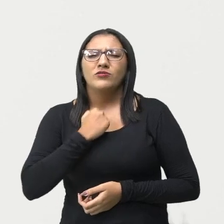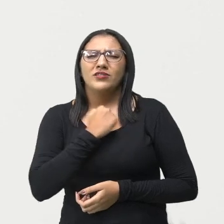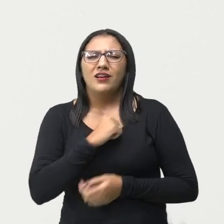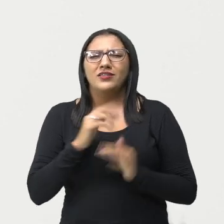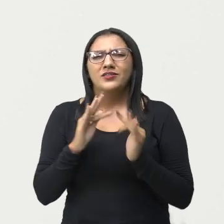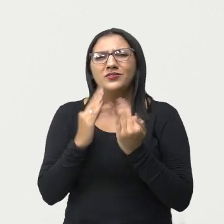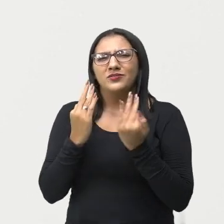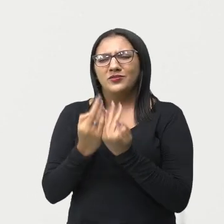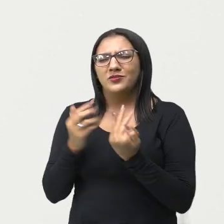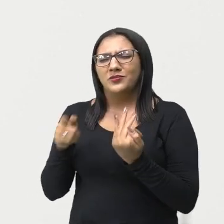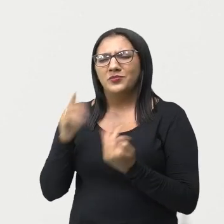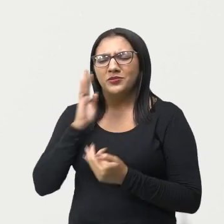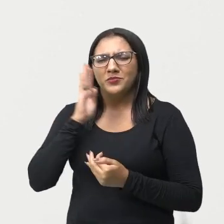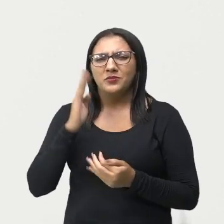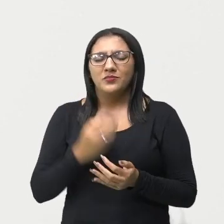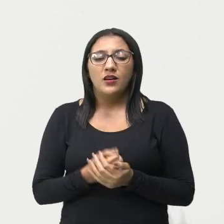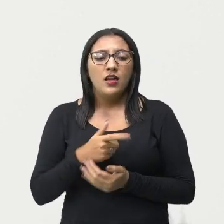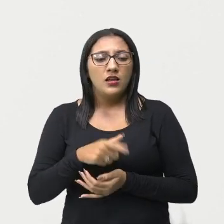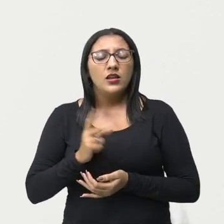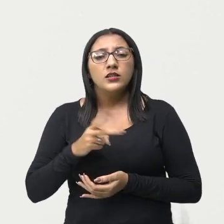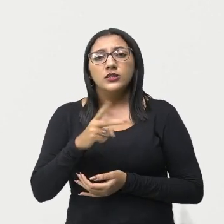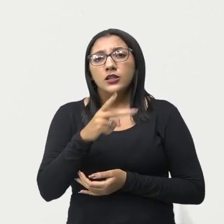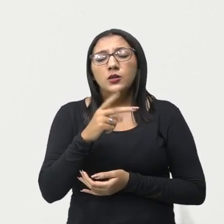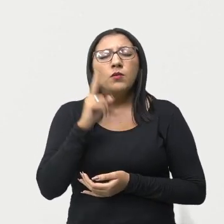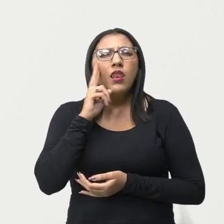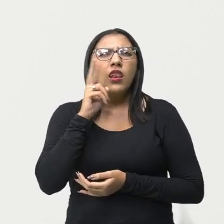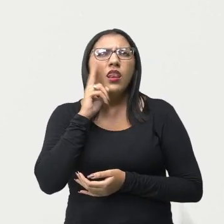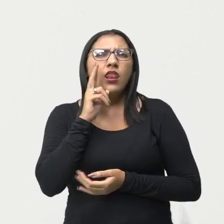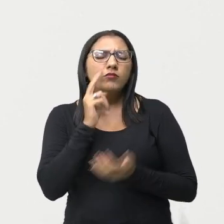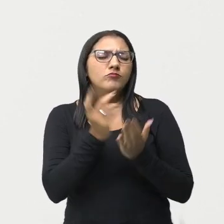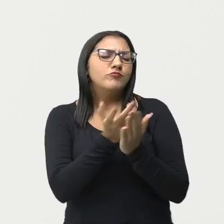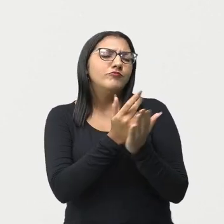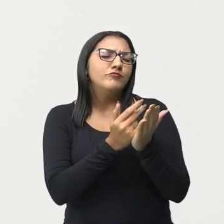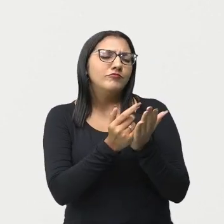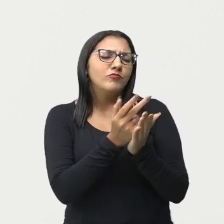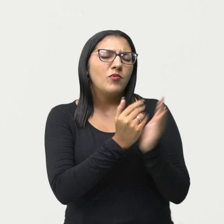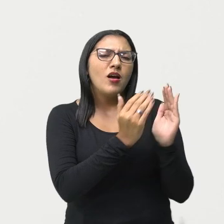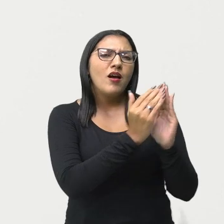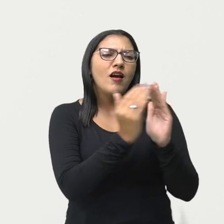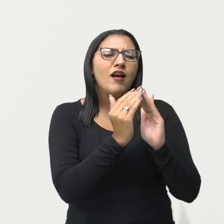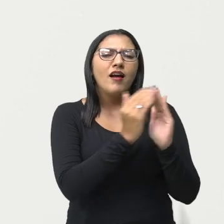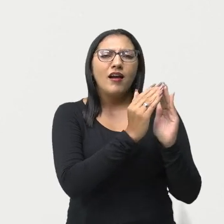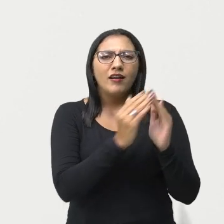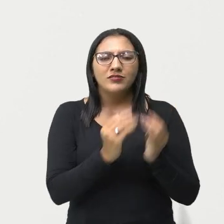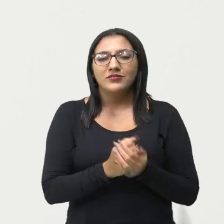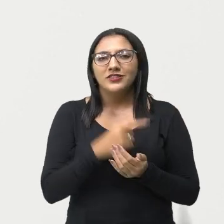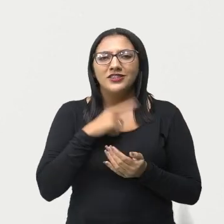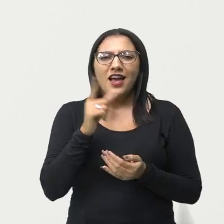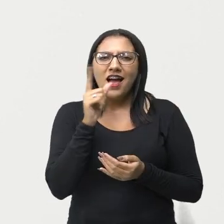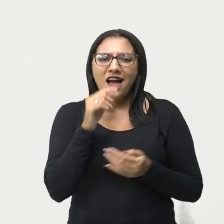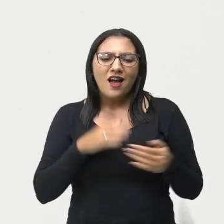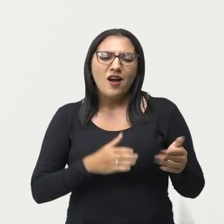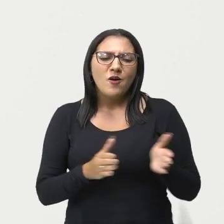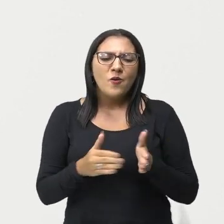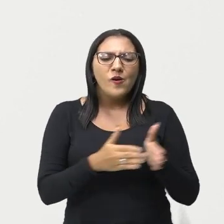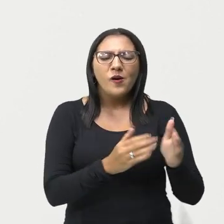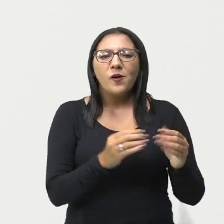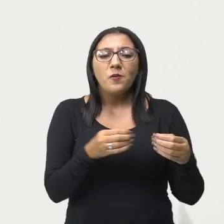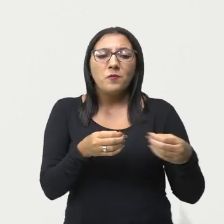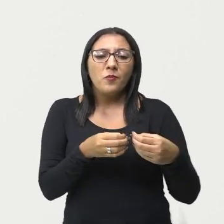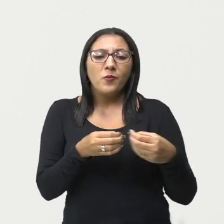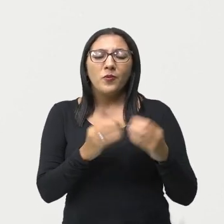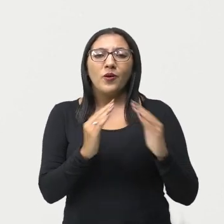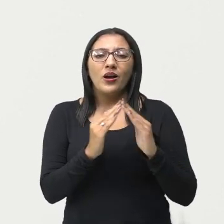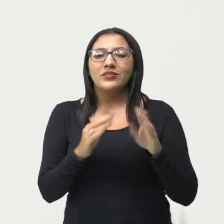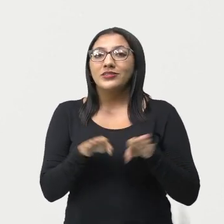Jinwen conta que sempre desenhava a vila onde morava. Havia lagos próximos da casa e